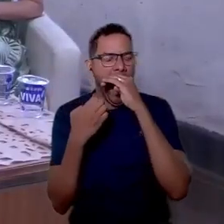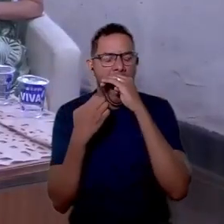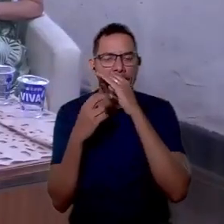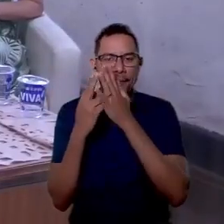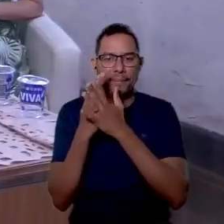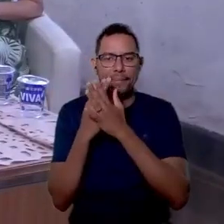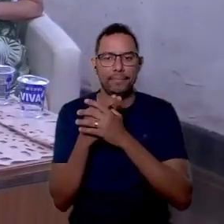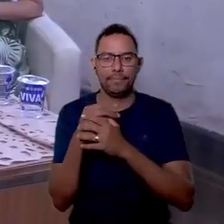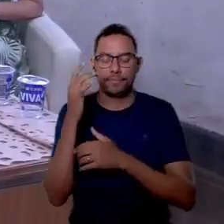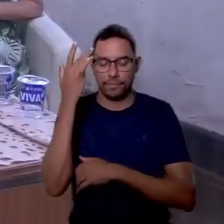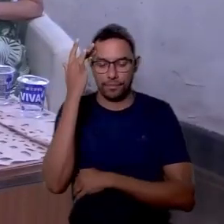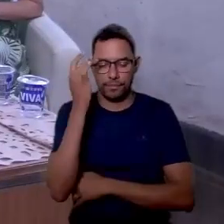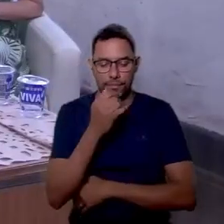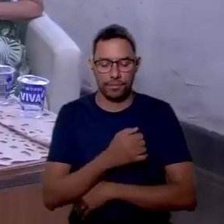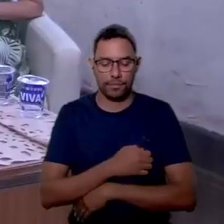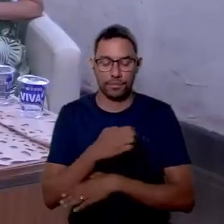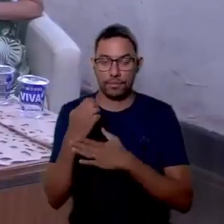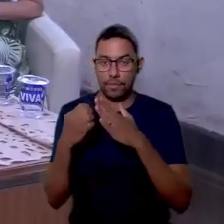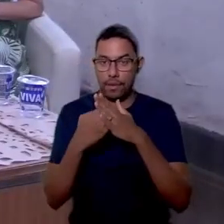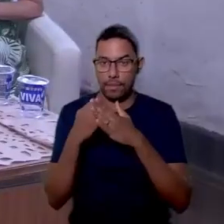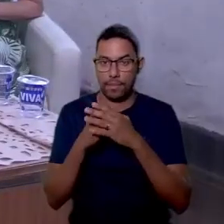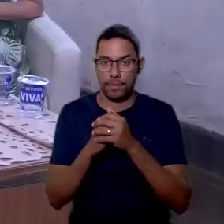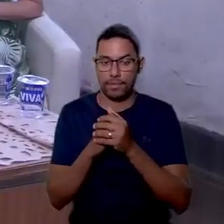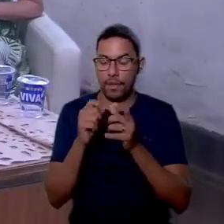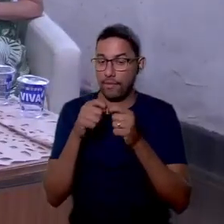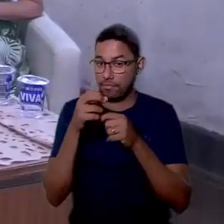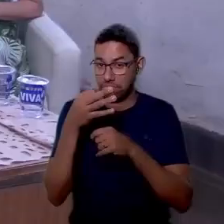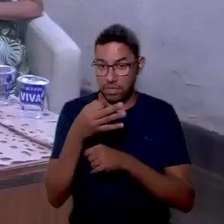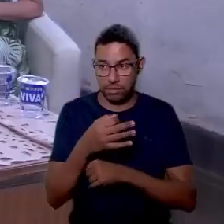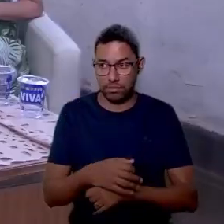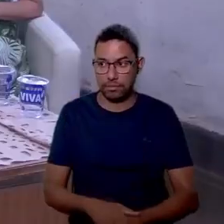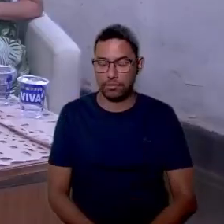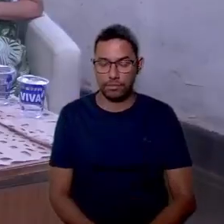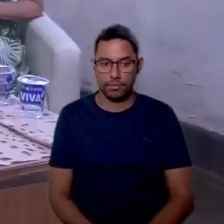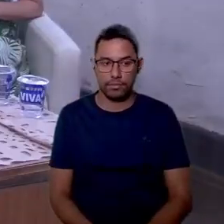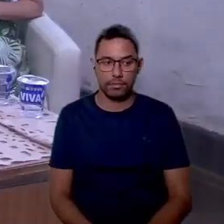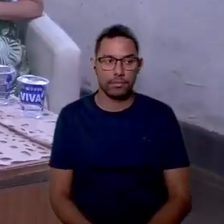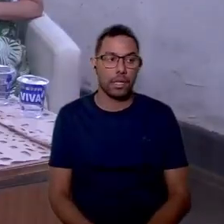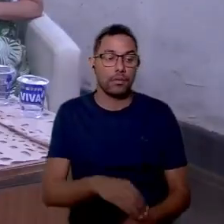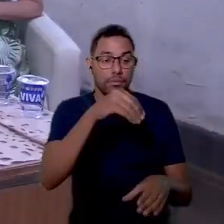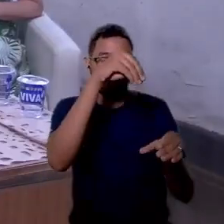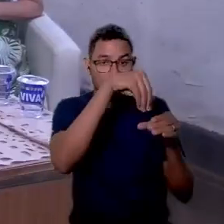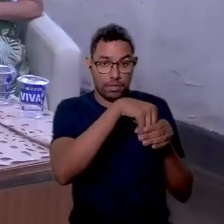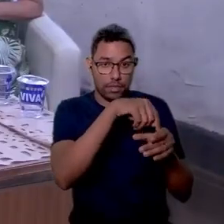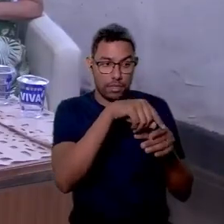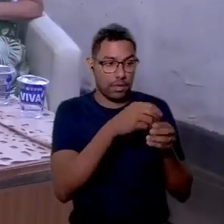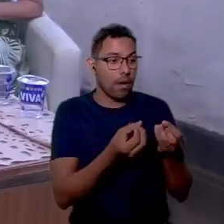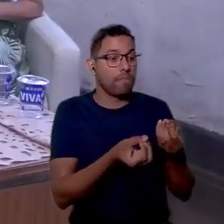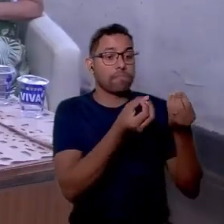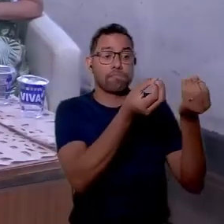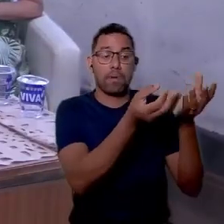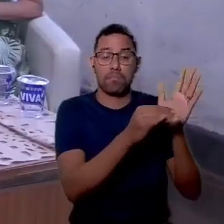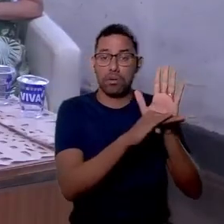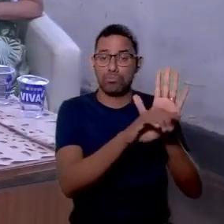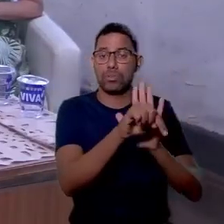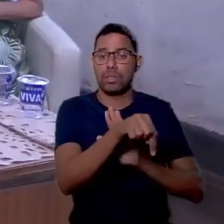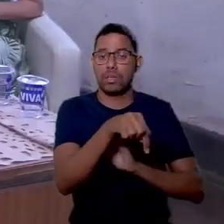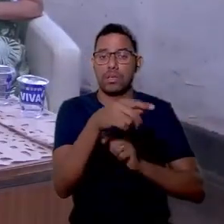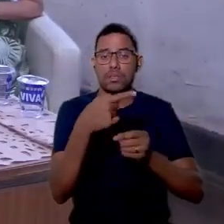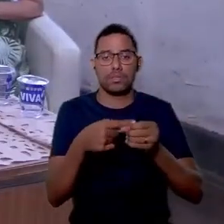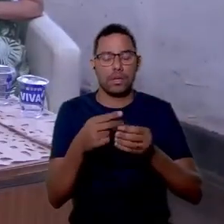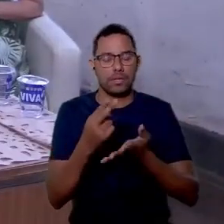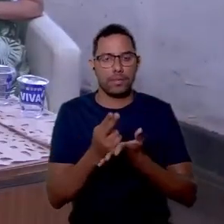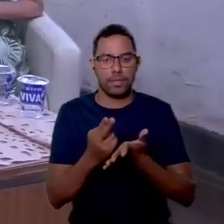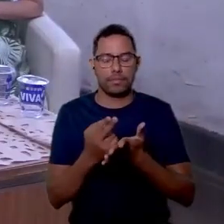eu acho a Kim Ross uma empresa que está fazendo certo. Ela está instalada aqui e está investindo aqui.